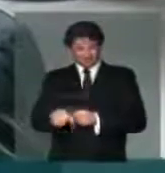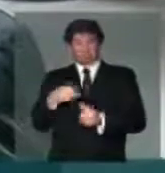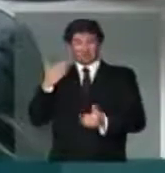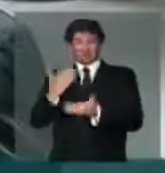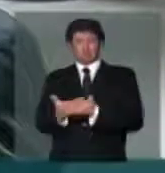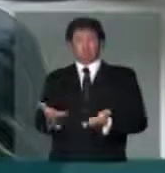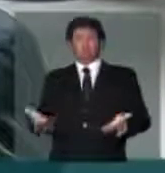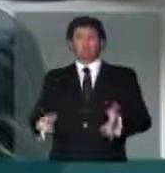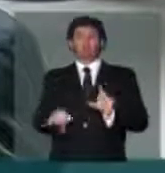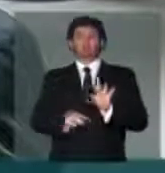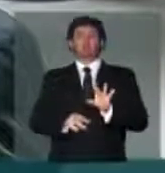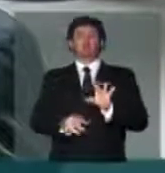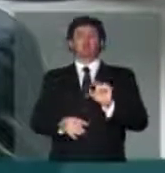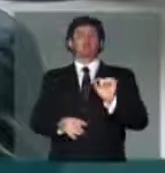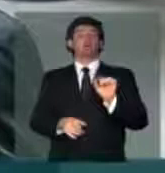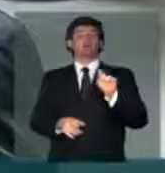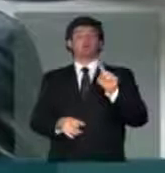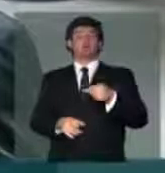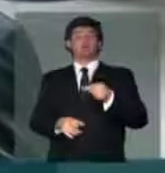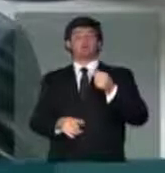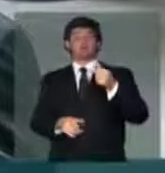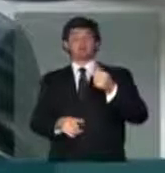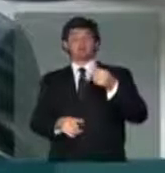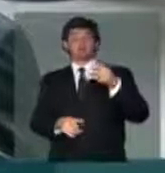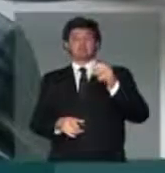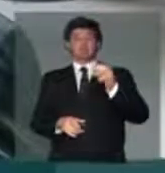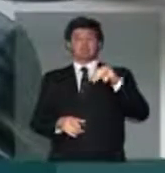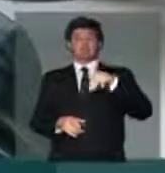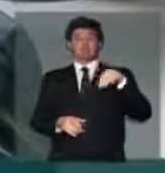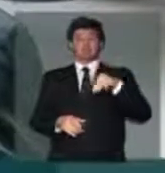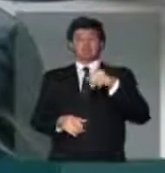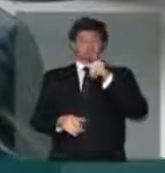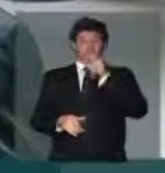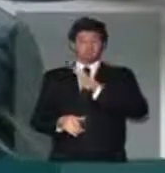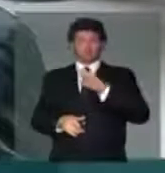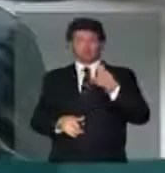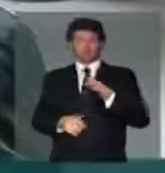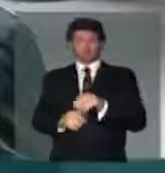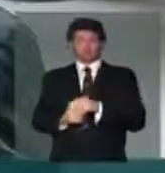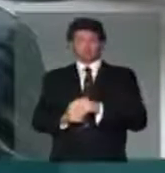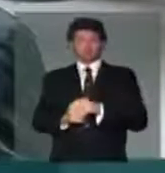hoje, só 1.730 milímetros de água.